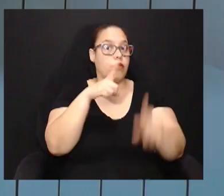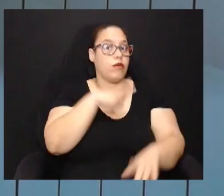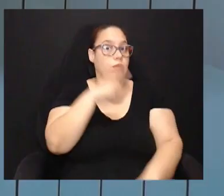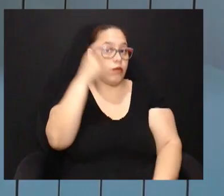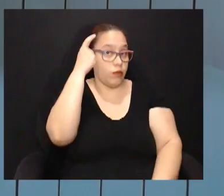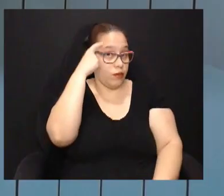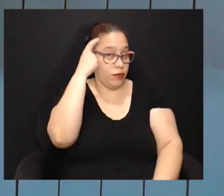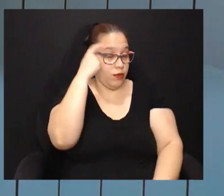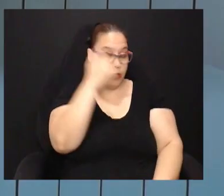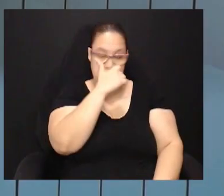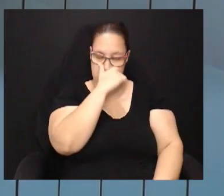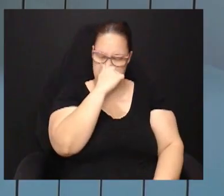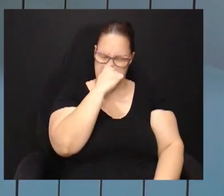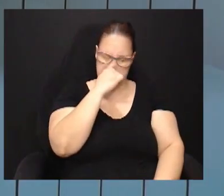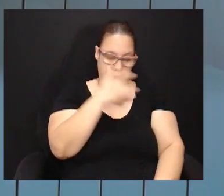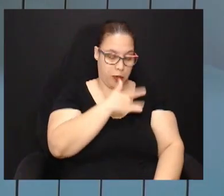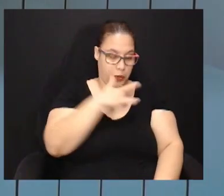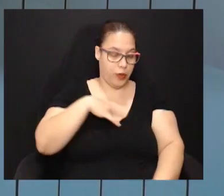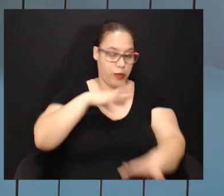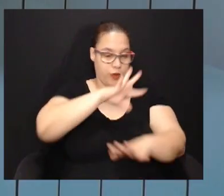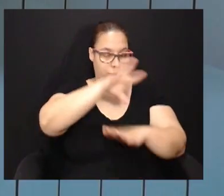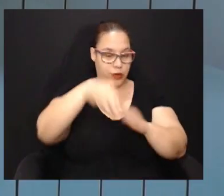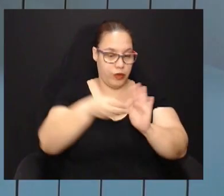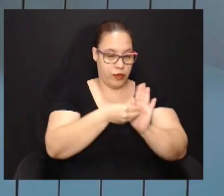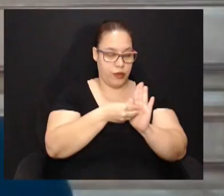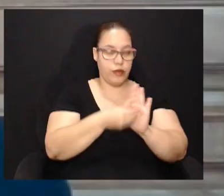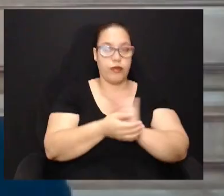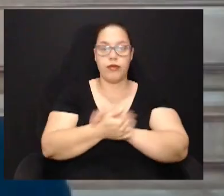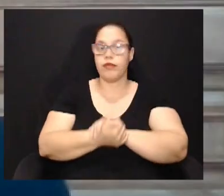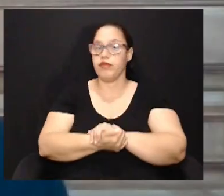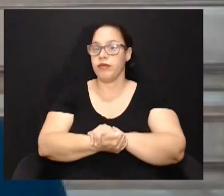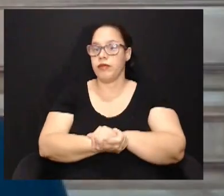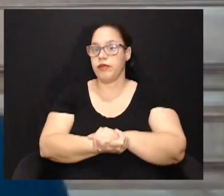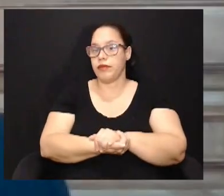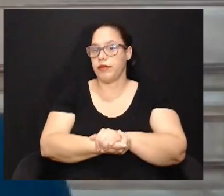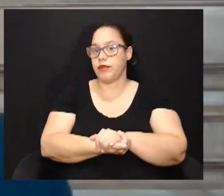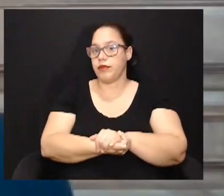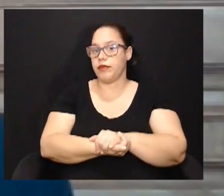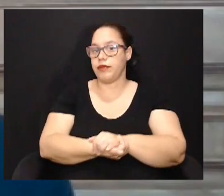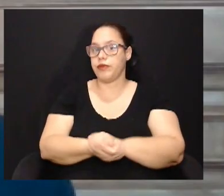mas também tem que pensar na saúde como um todo, né?